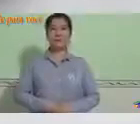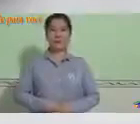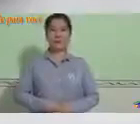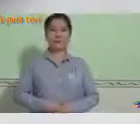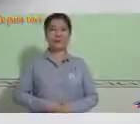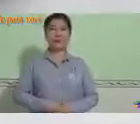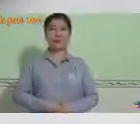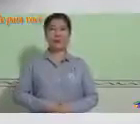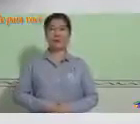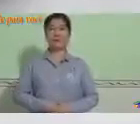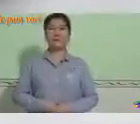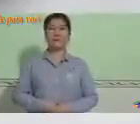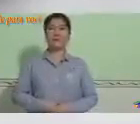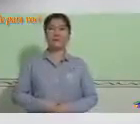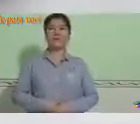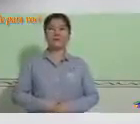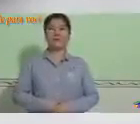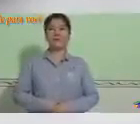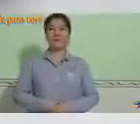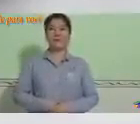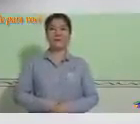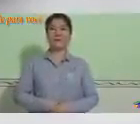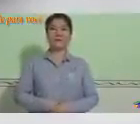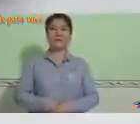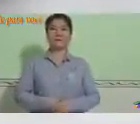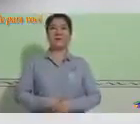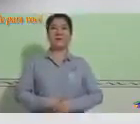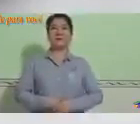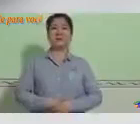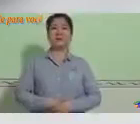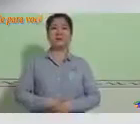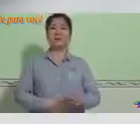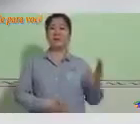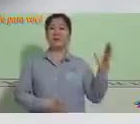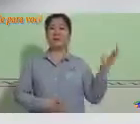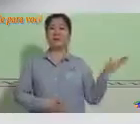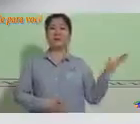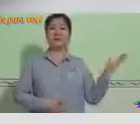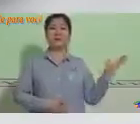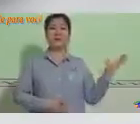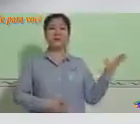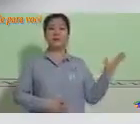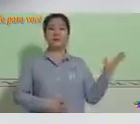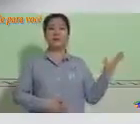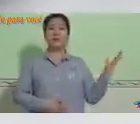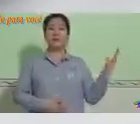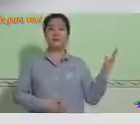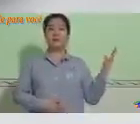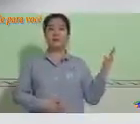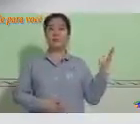SSAMASSAMATUANORMALMNTPRSISADE 8 a 10 dias para que esteja realmente pronta, pois isso depende do ambiente em que a preparação é